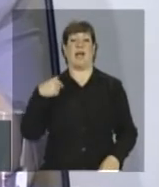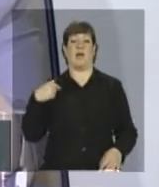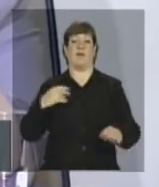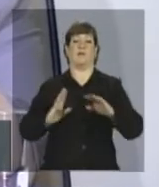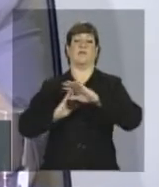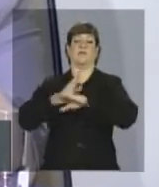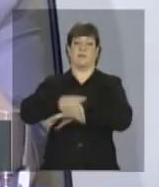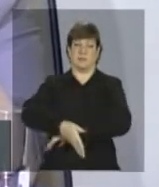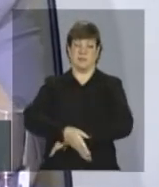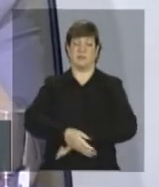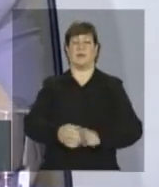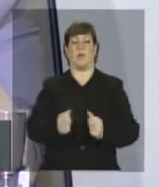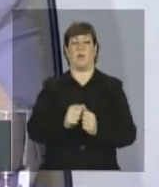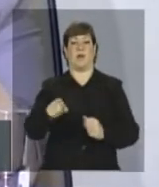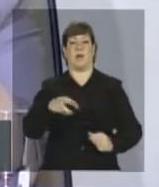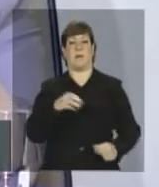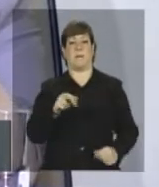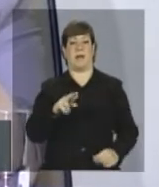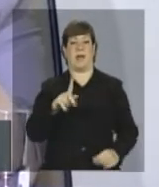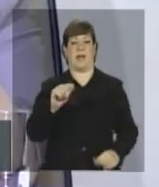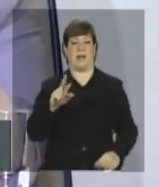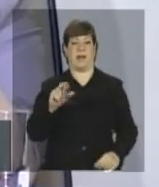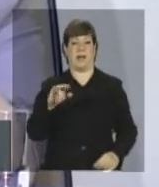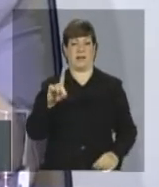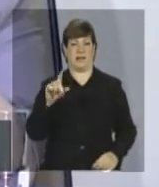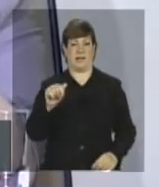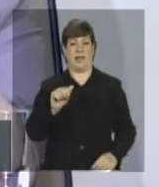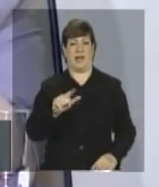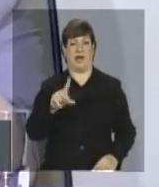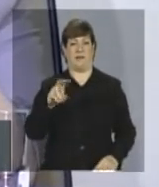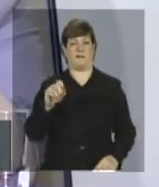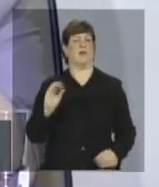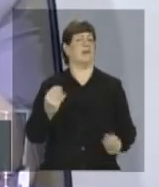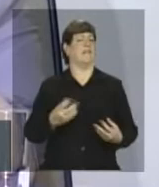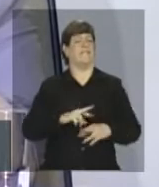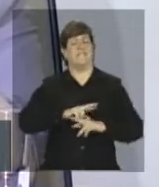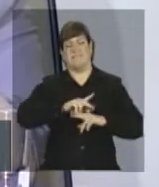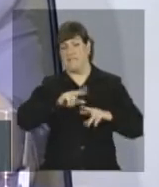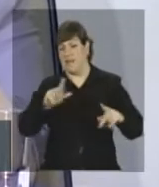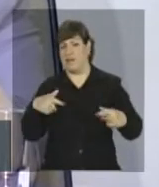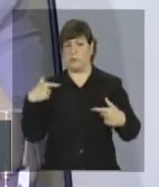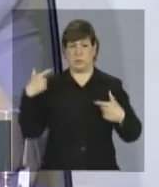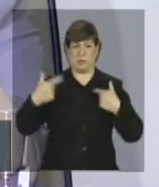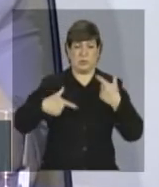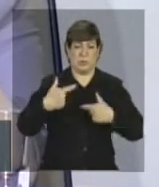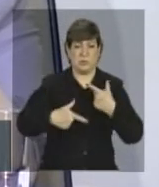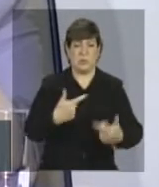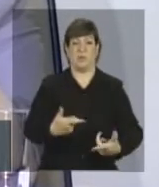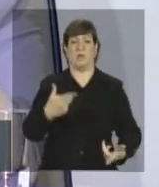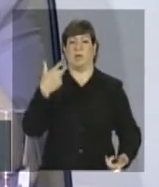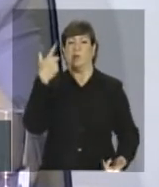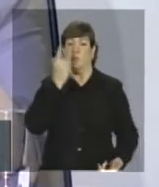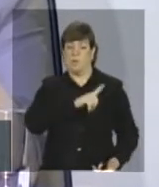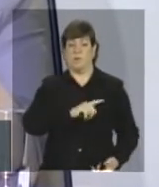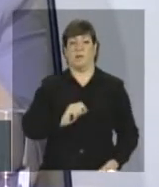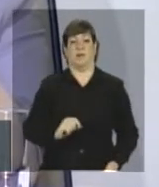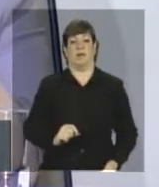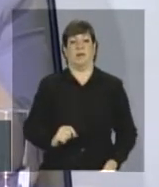participei com a Margarida Maria Alves de várias lutas, de várias conquistas,